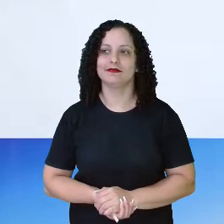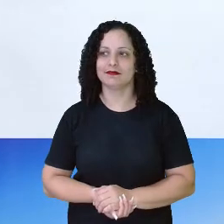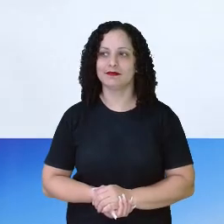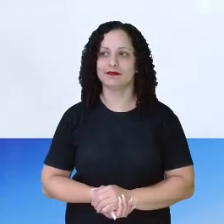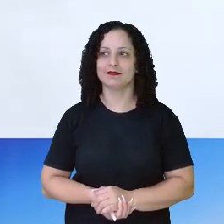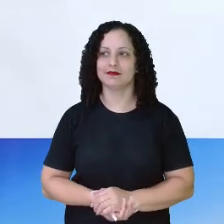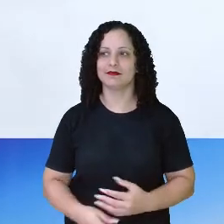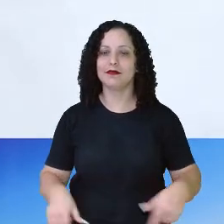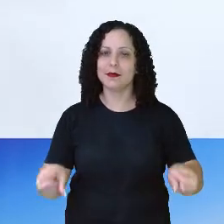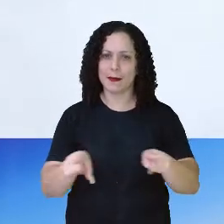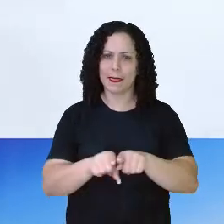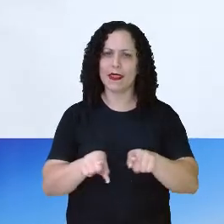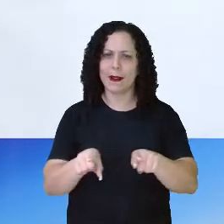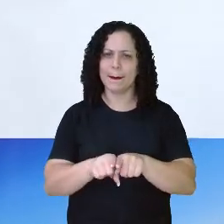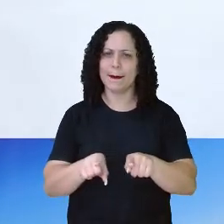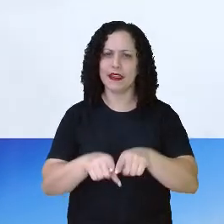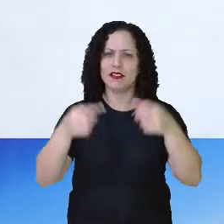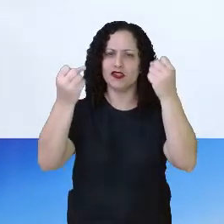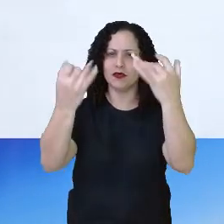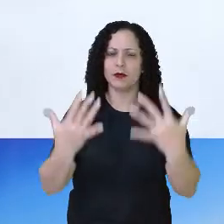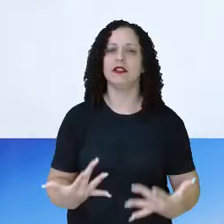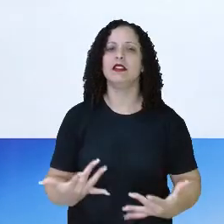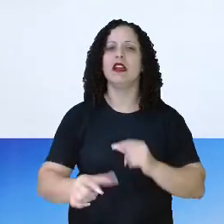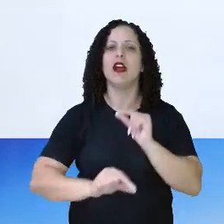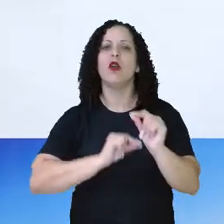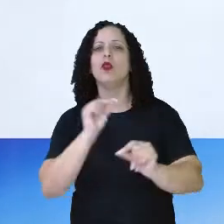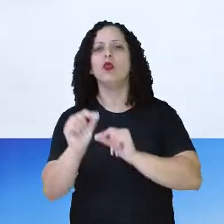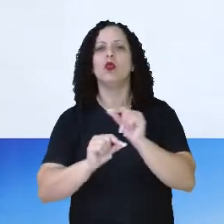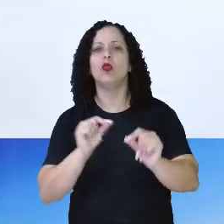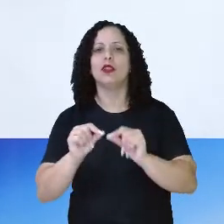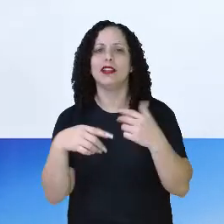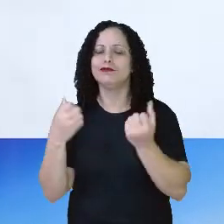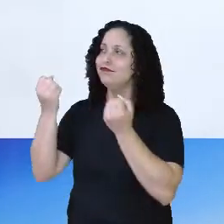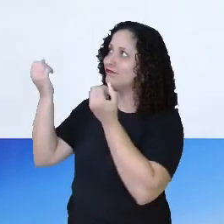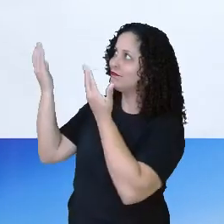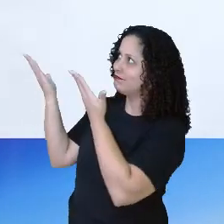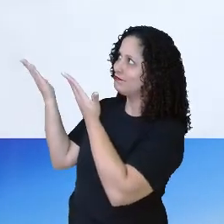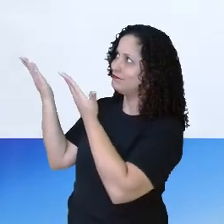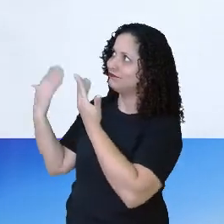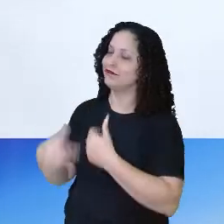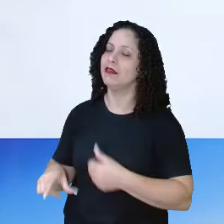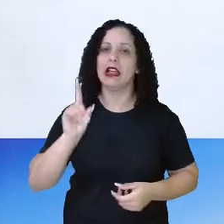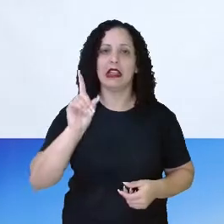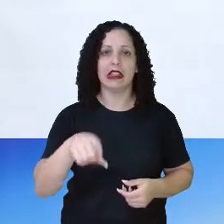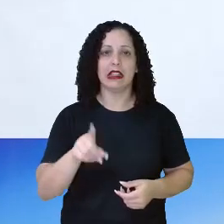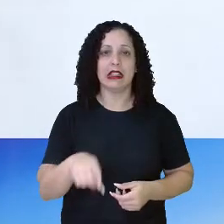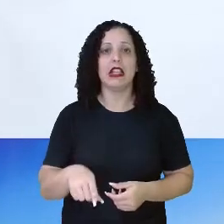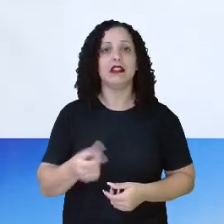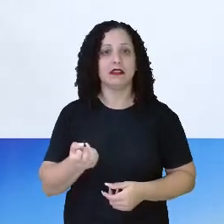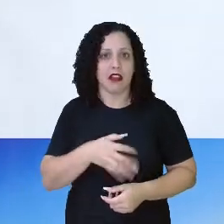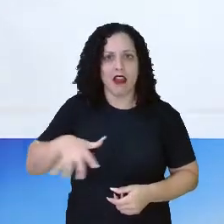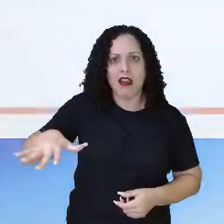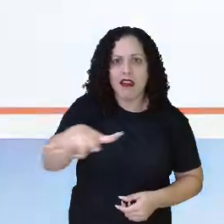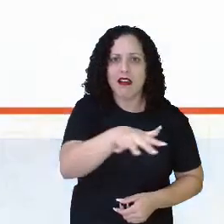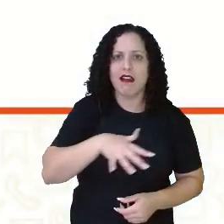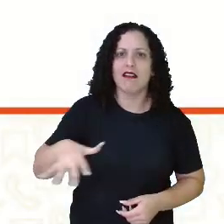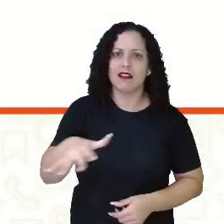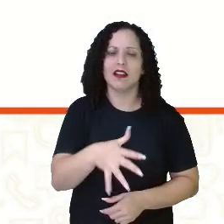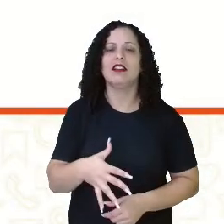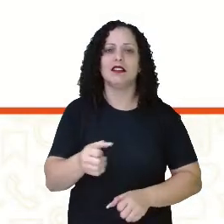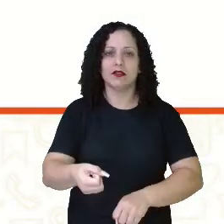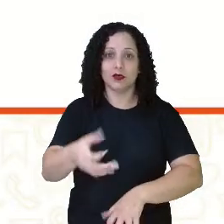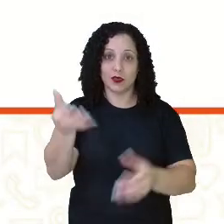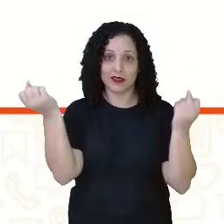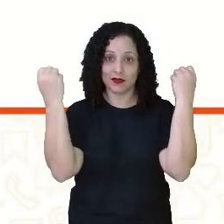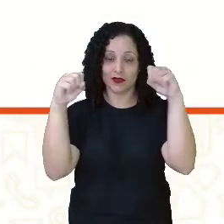Falamos um pouco também sobre a questão das funções cognitivas que esse trabalho da educação física ele traz